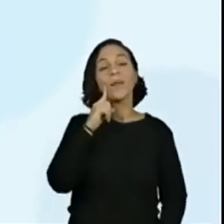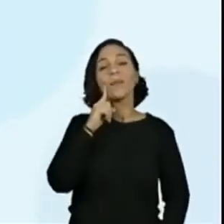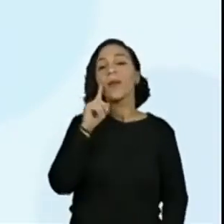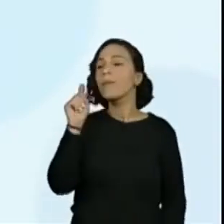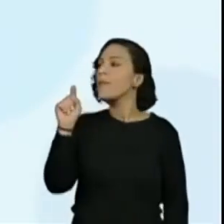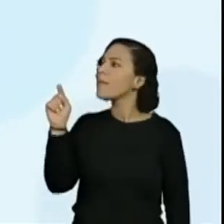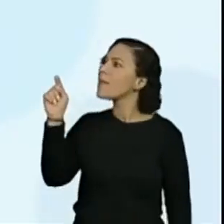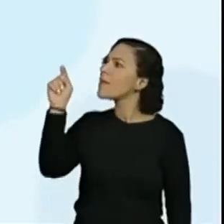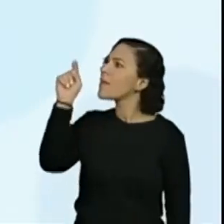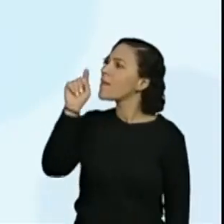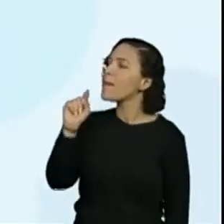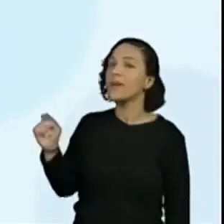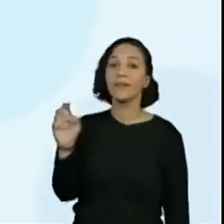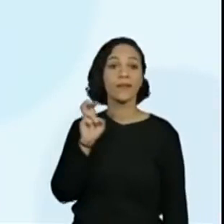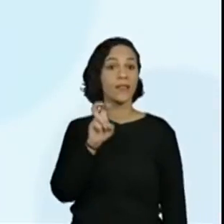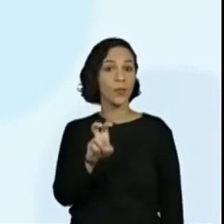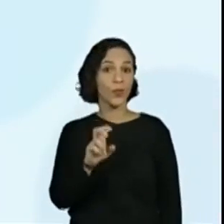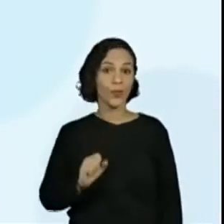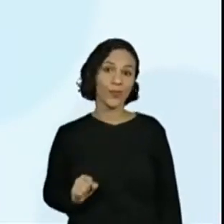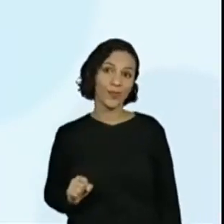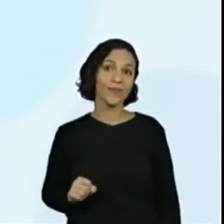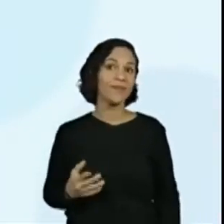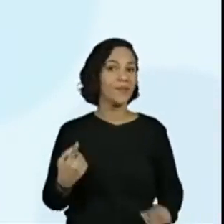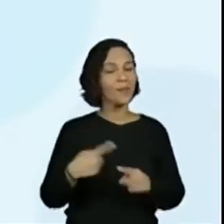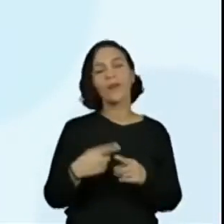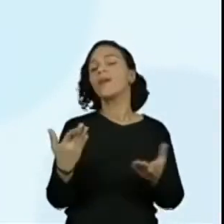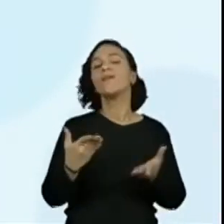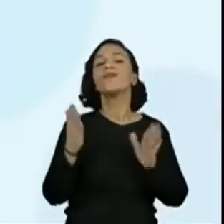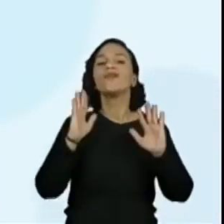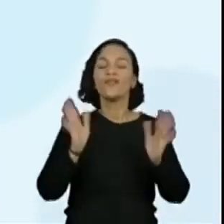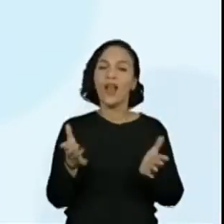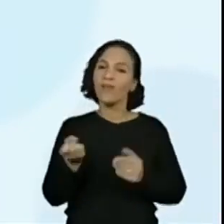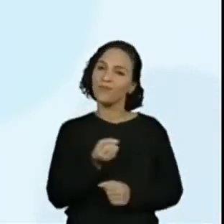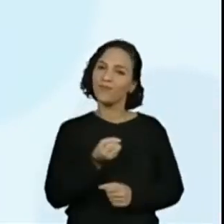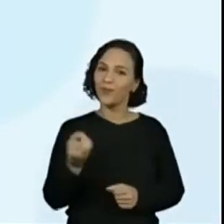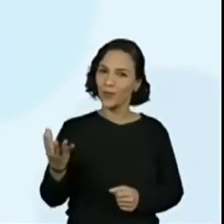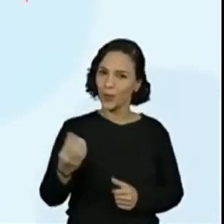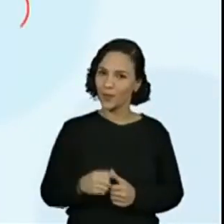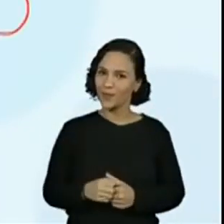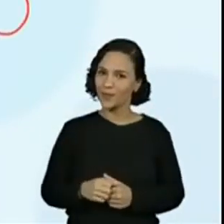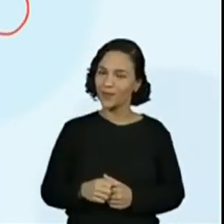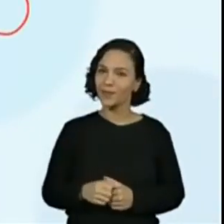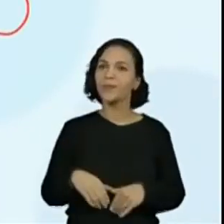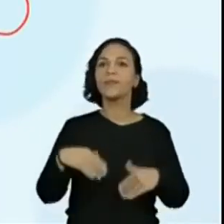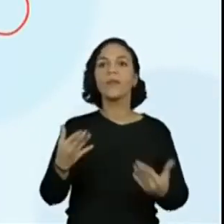tá muito fácil, 5. Porque a gente contou hoje bastante, né? Então, a gente tem aqui